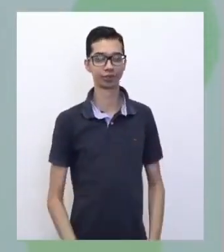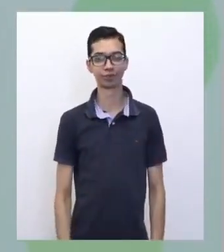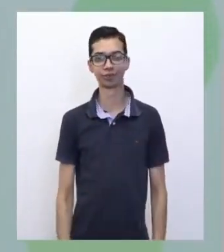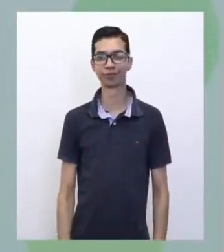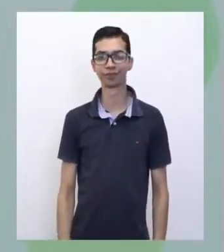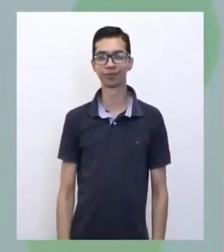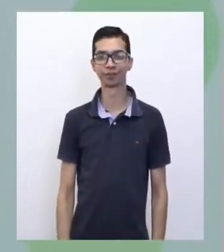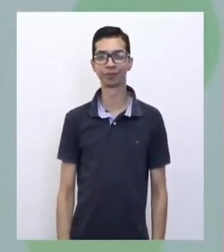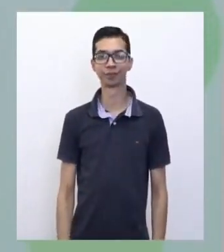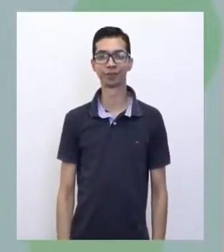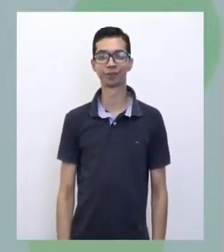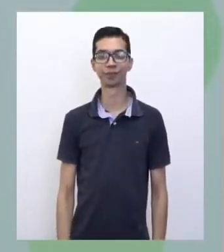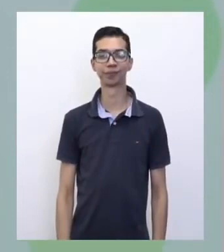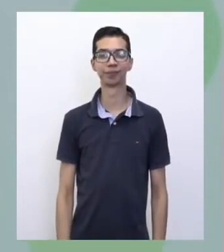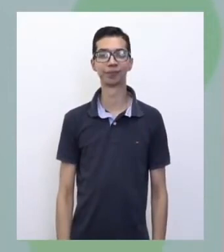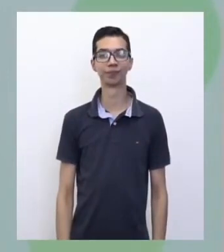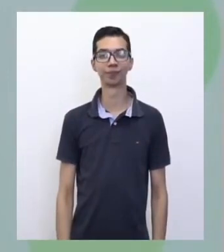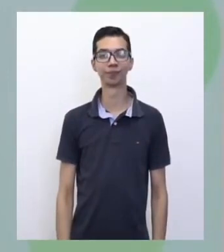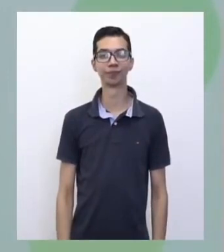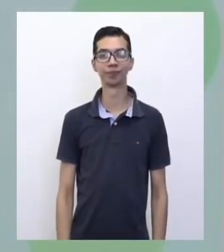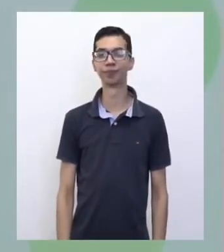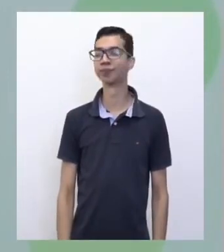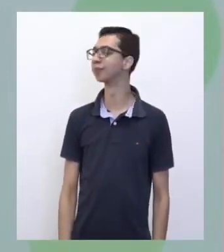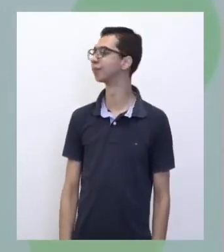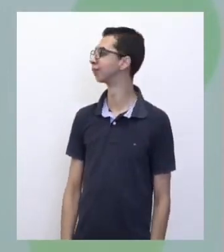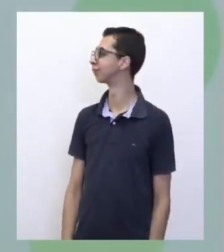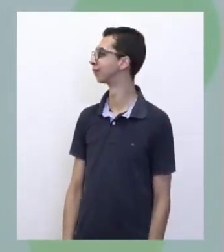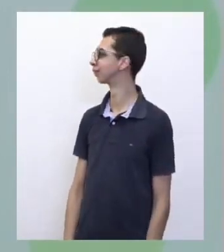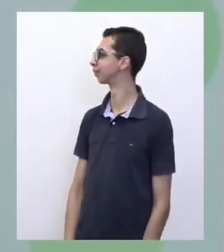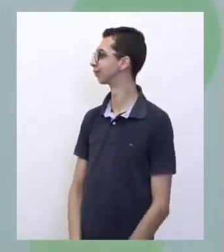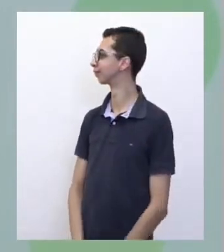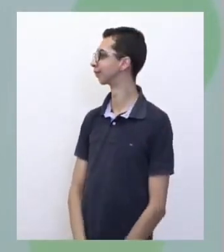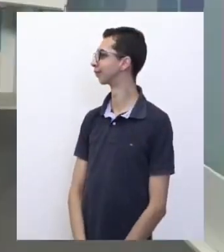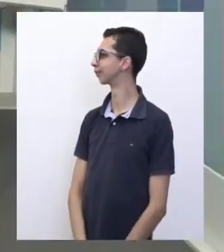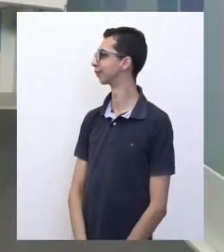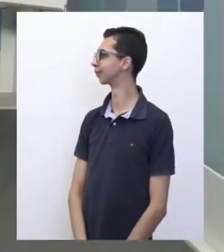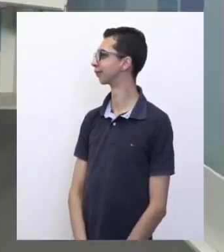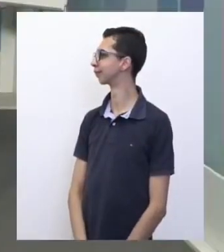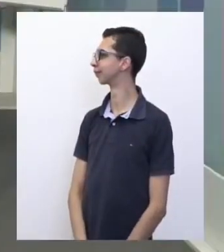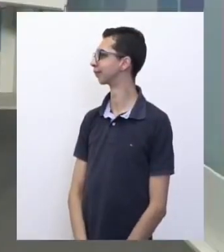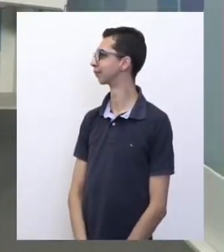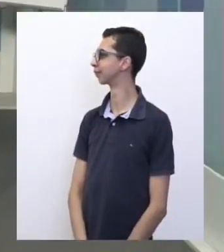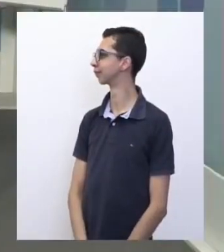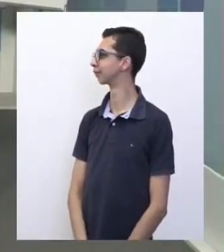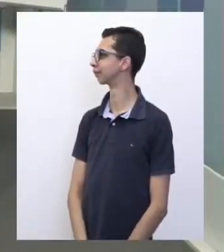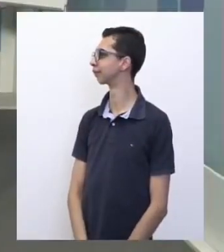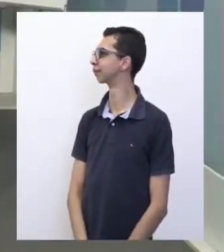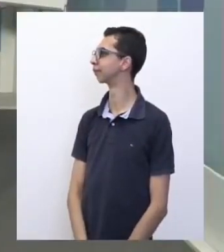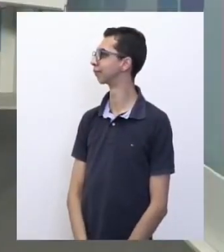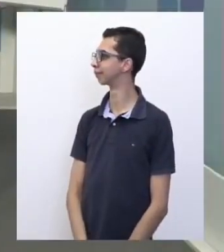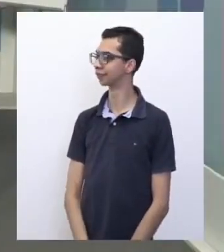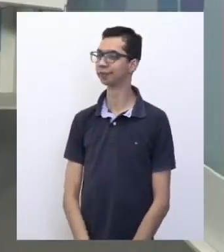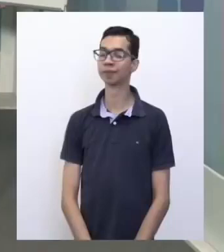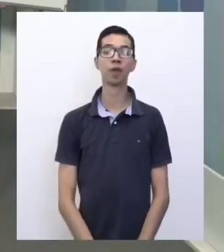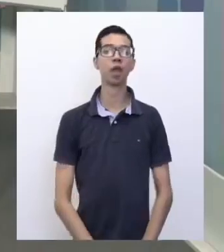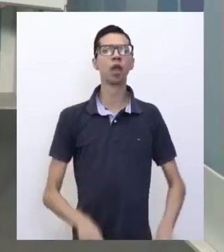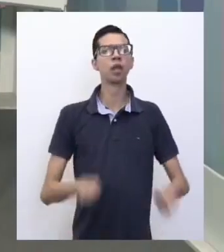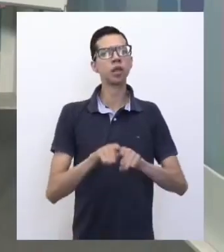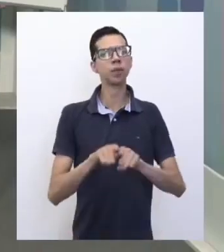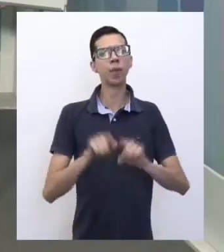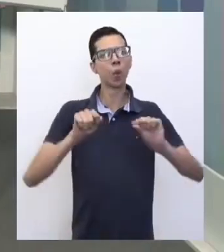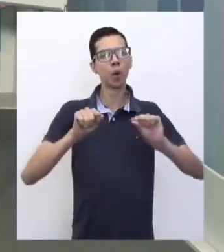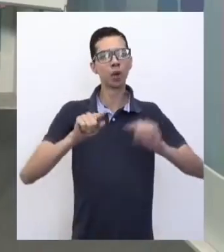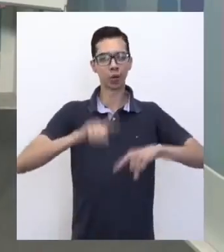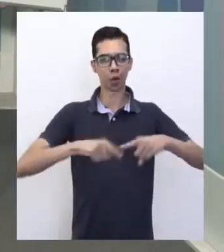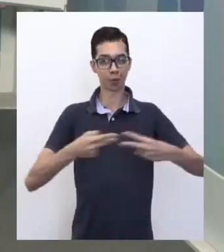Vamos lá. E nós trouxemos juntos objetos.